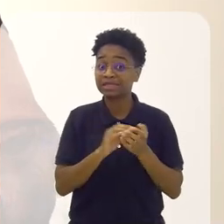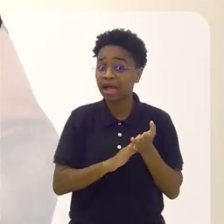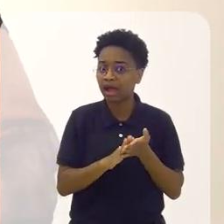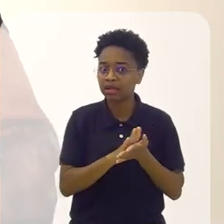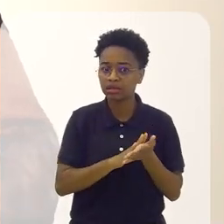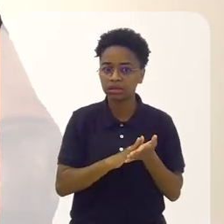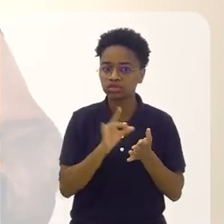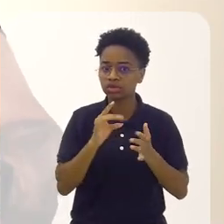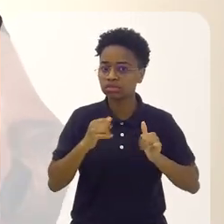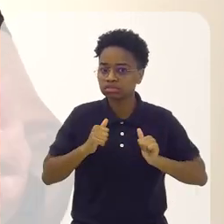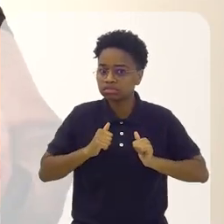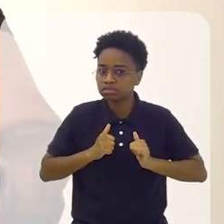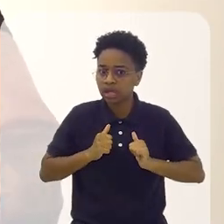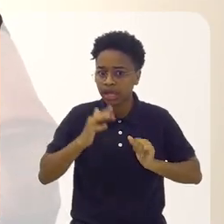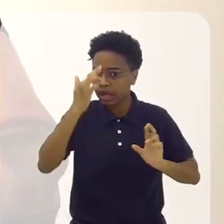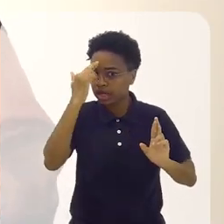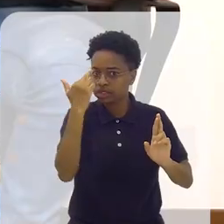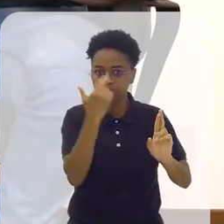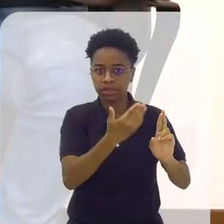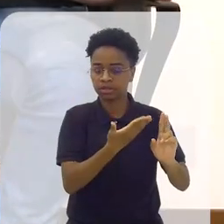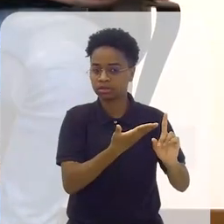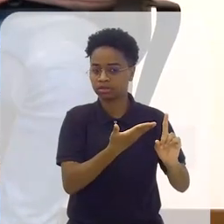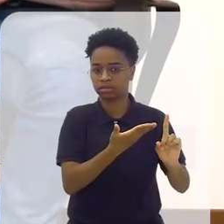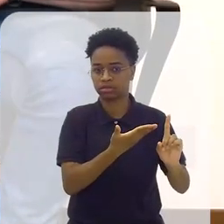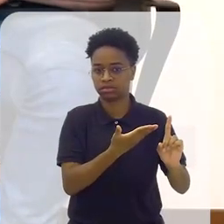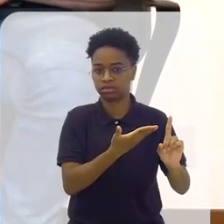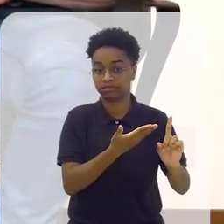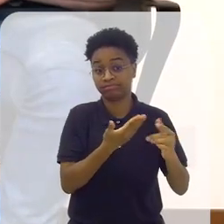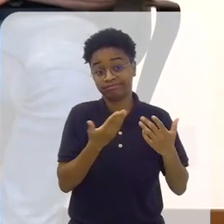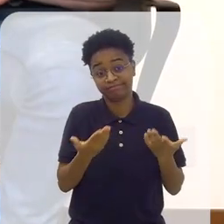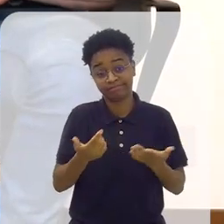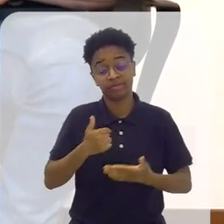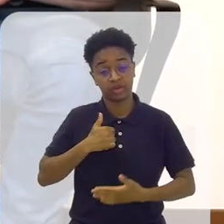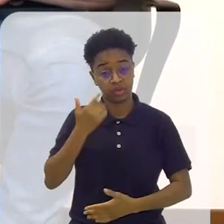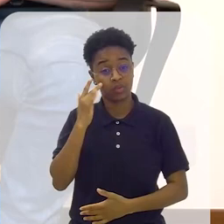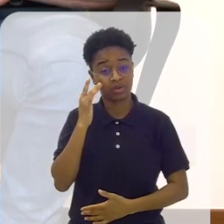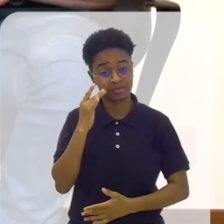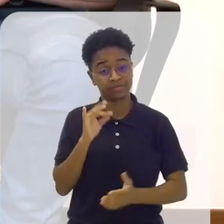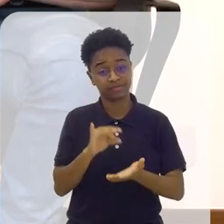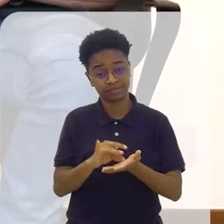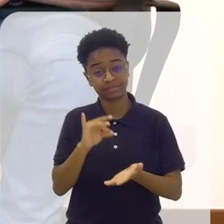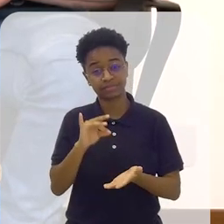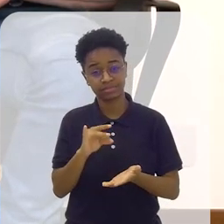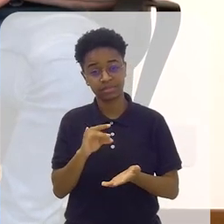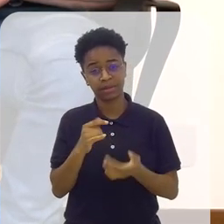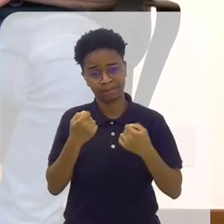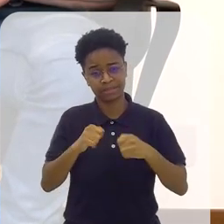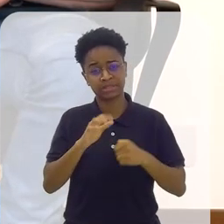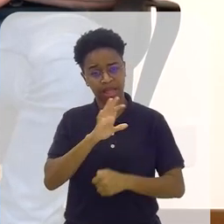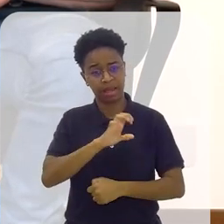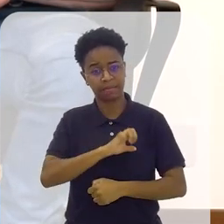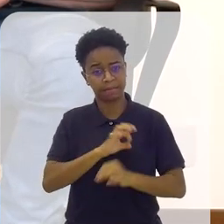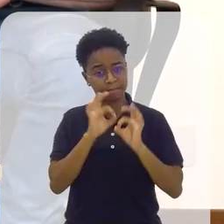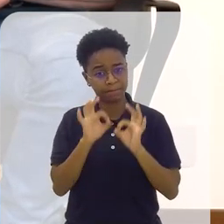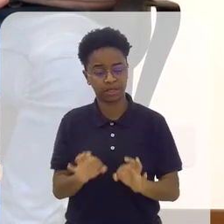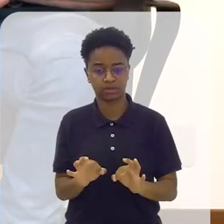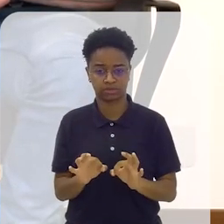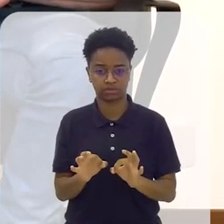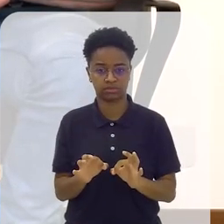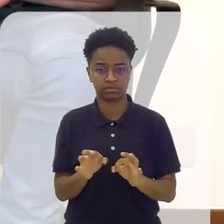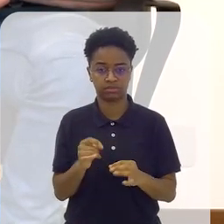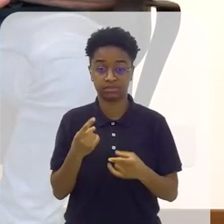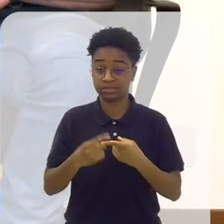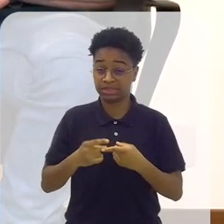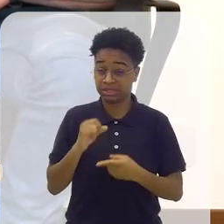intervir, respeitando a escolha do filho. Perfeito. E eu acho que isso daí tem que ser, ela tinha que ter, é muito amor, né? Para